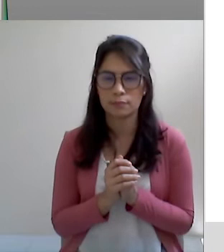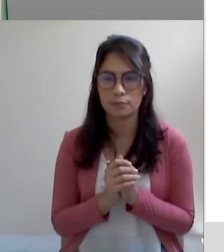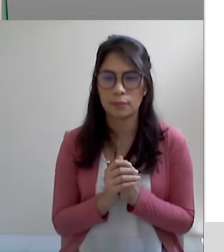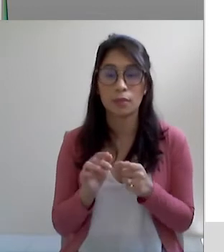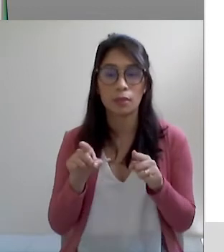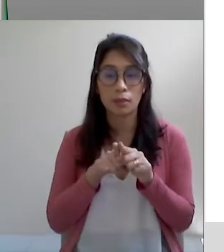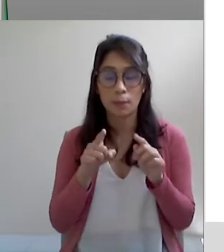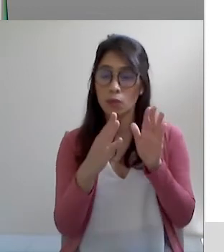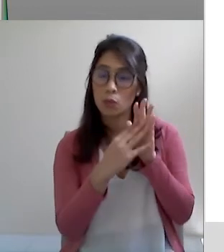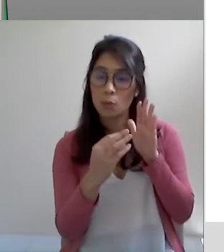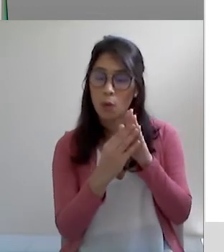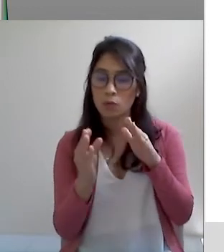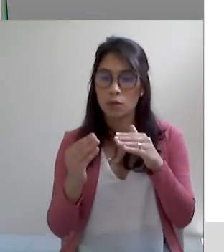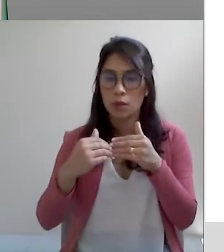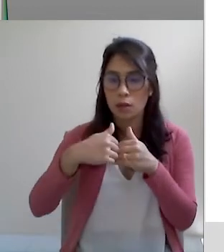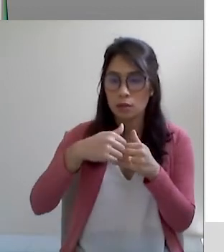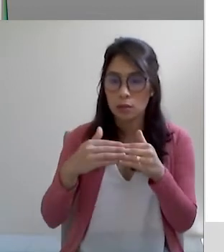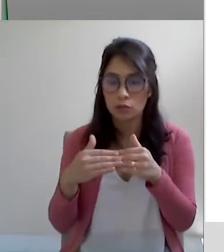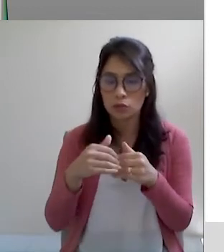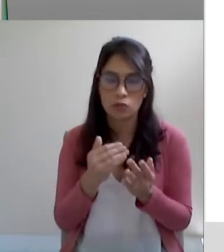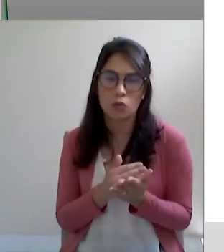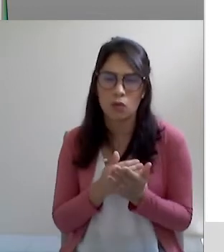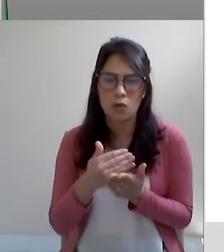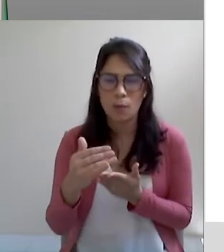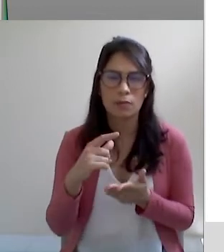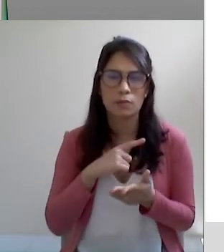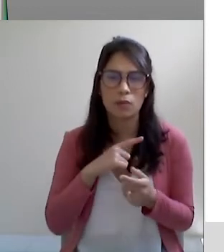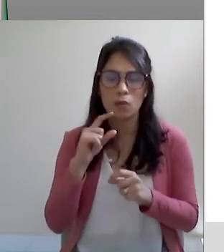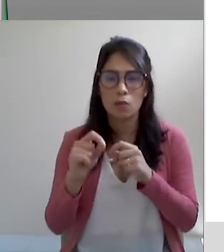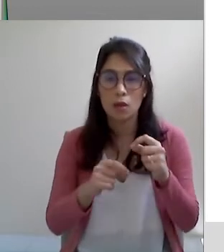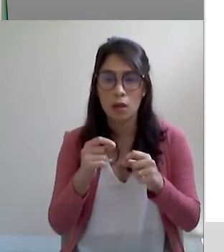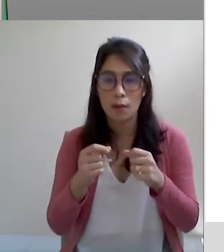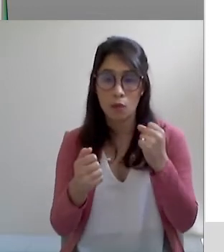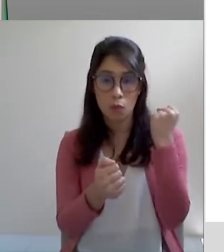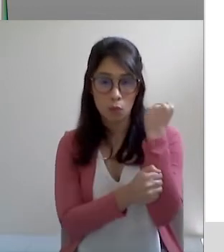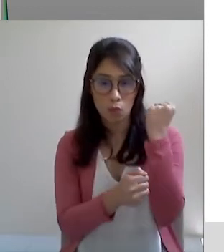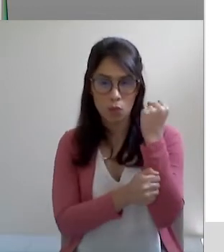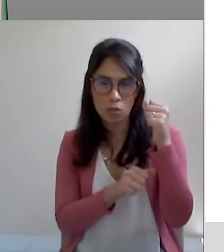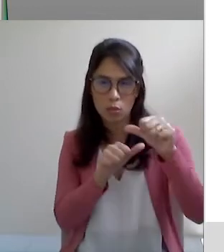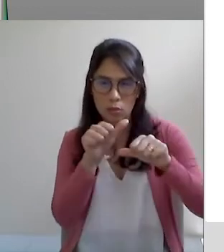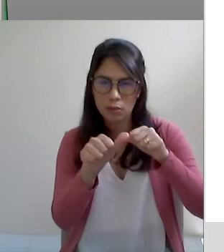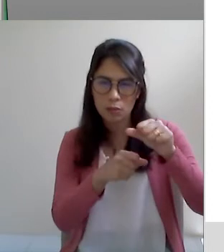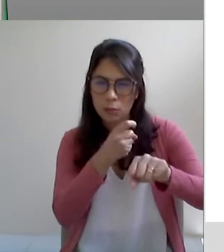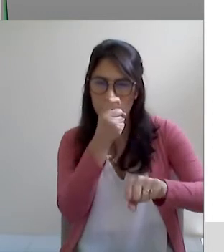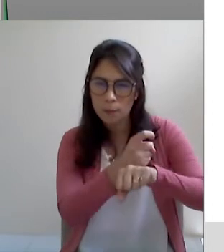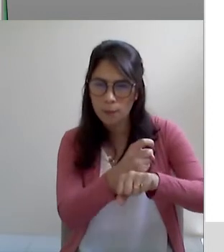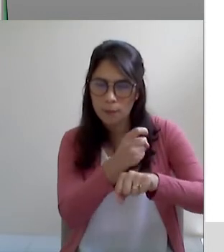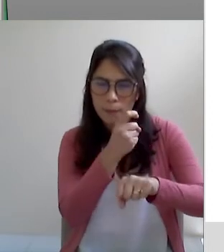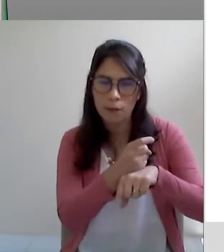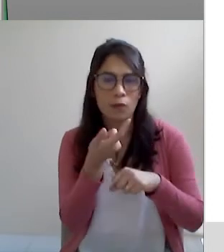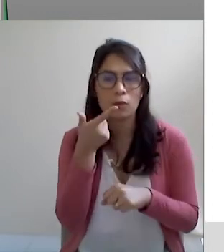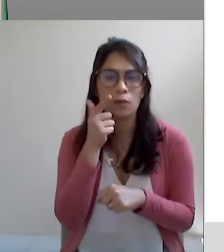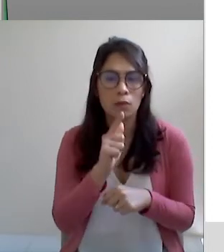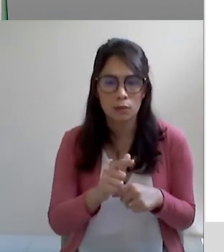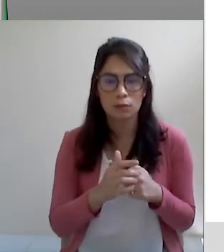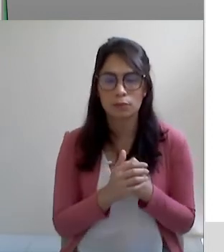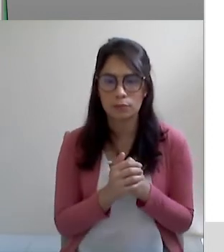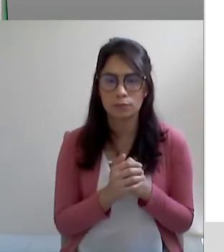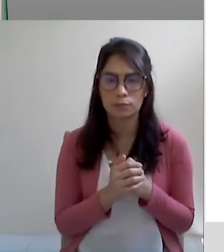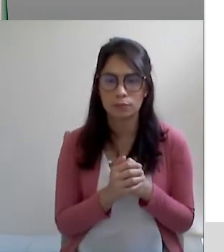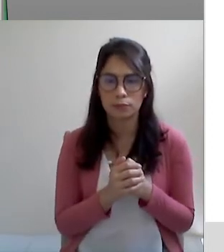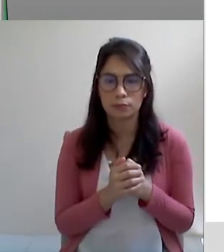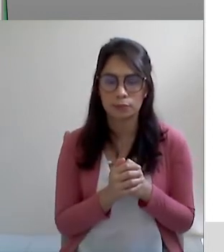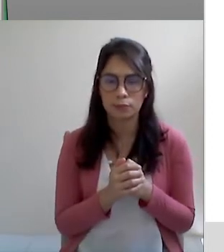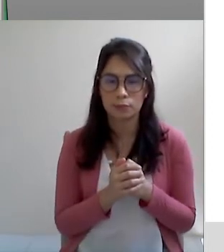pode-se observar, na sequência B, que no interior do molde cartilaginoso começa a haver a